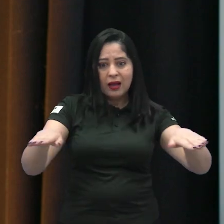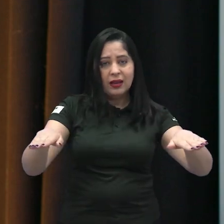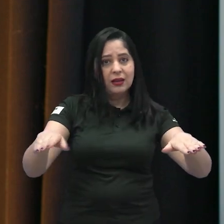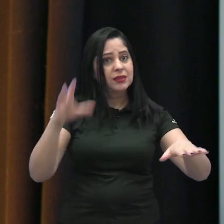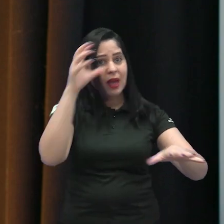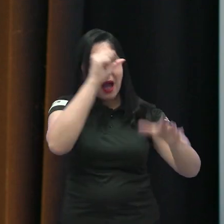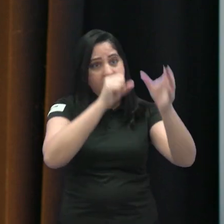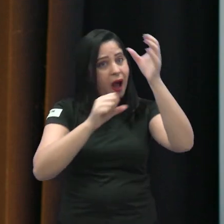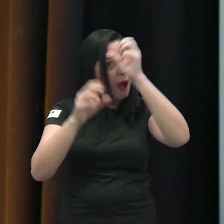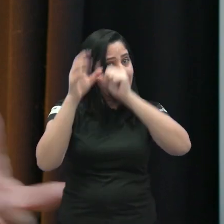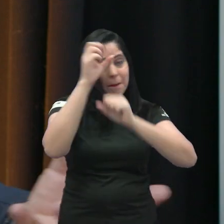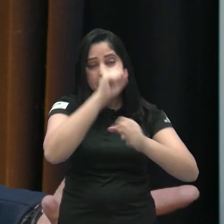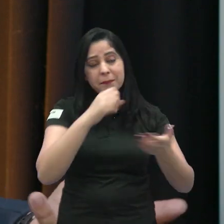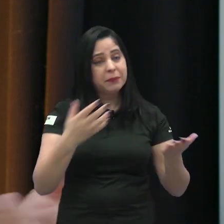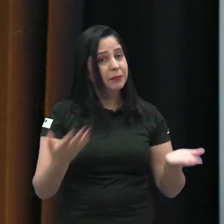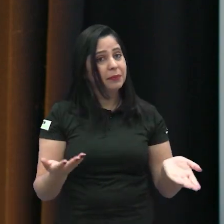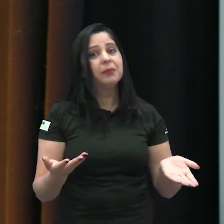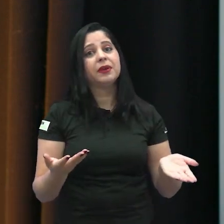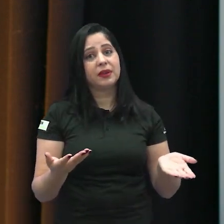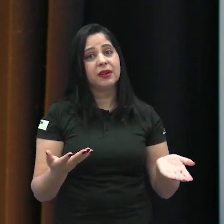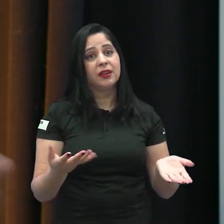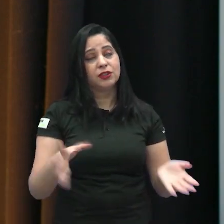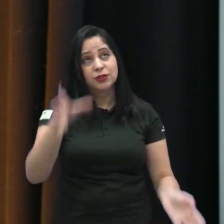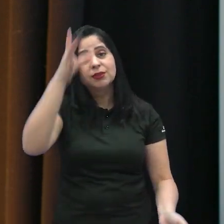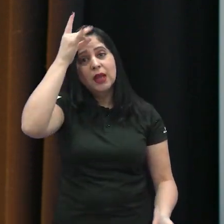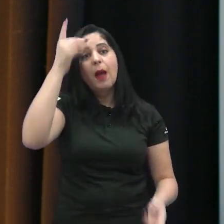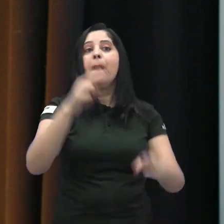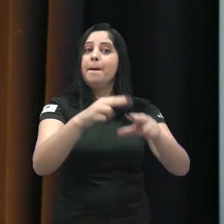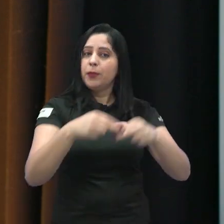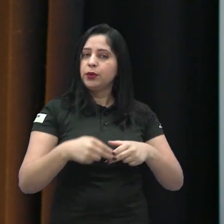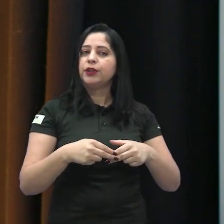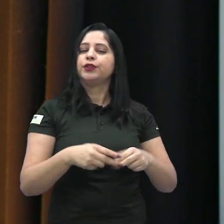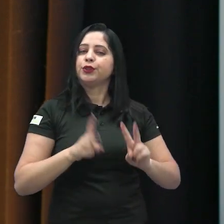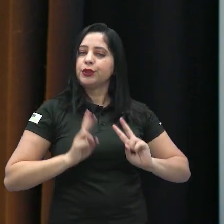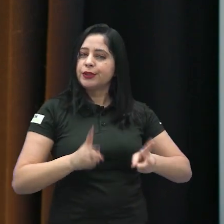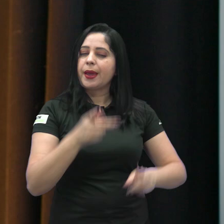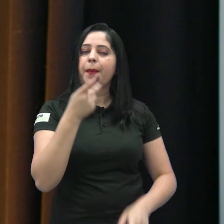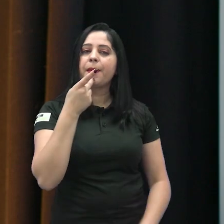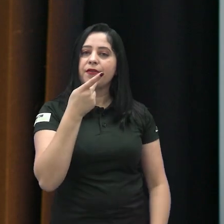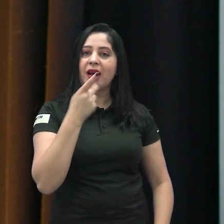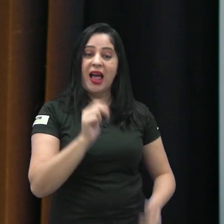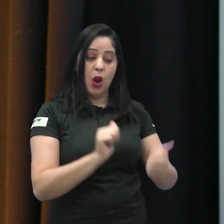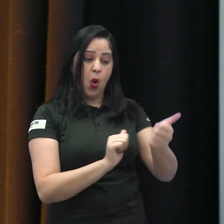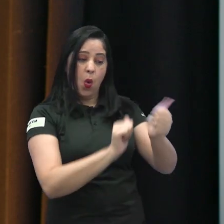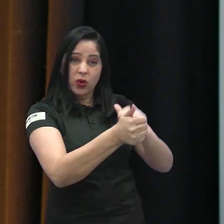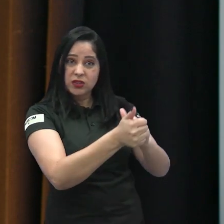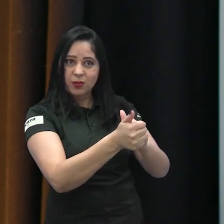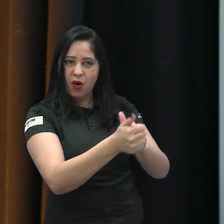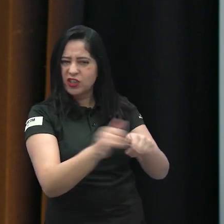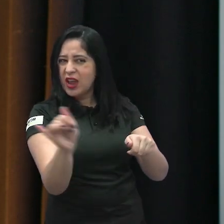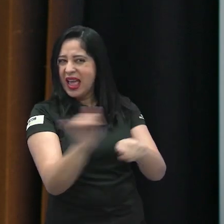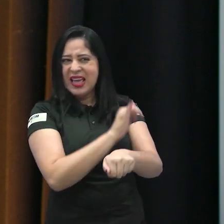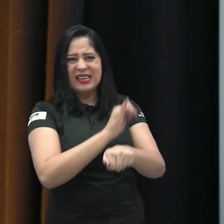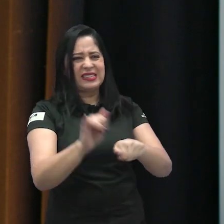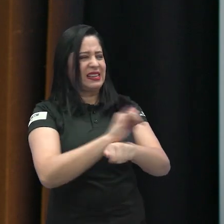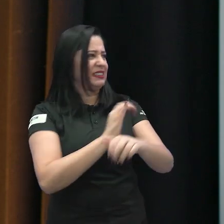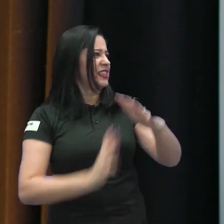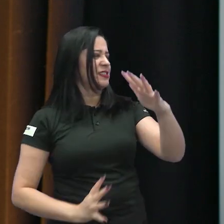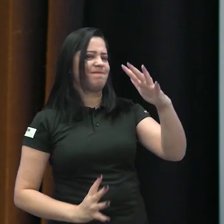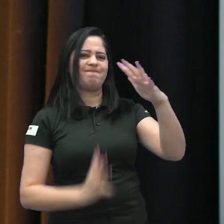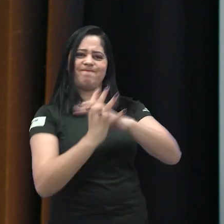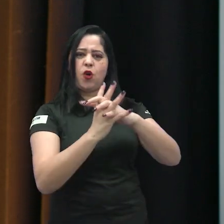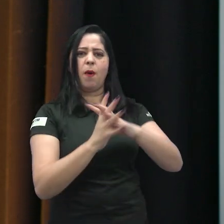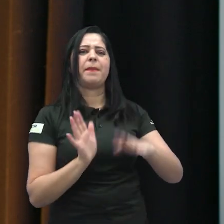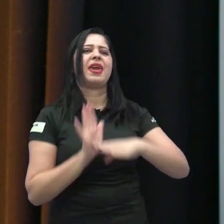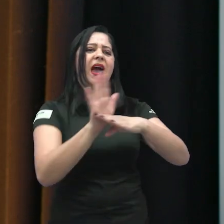ele vai levar para a sua vida em qualquer área que ele for atuar. Por isso que eu sempre digo que o esporte é uma das grandes ferramentas que